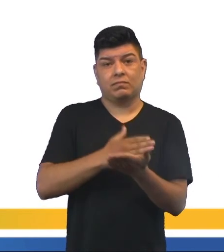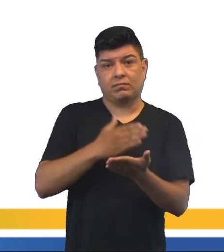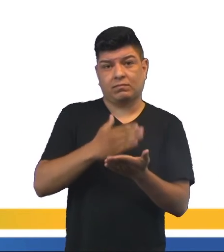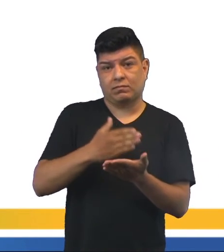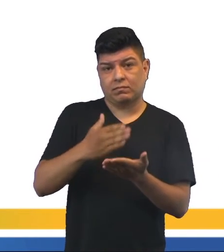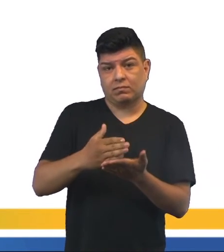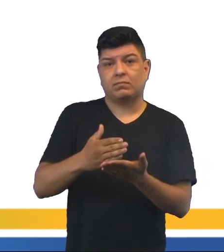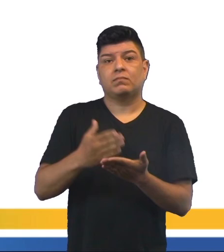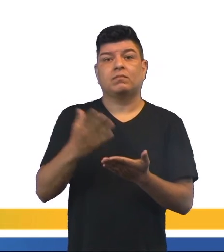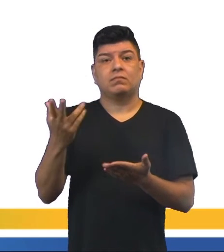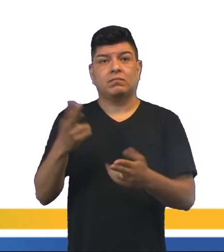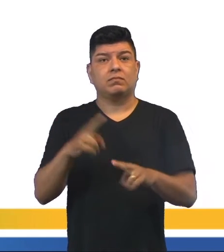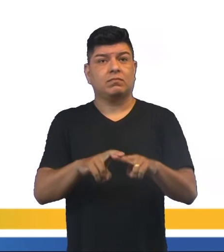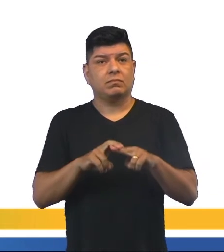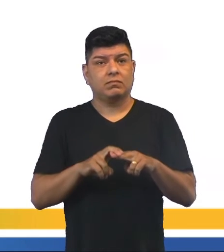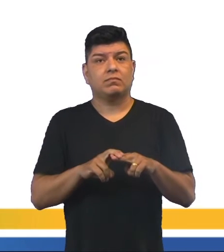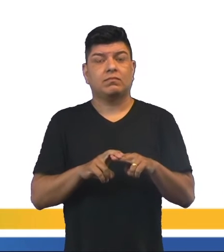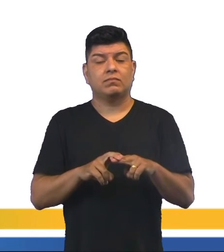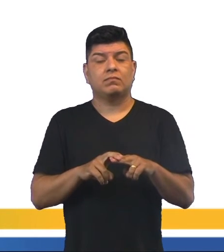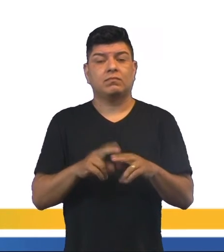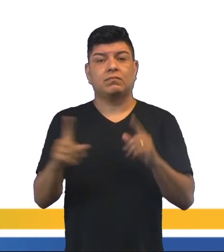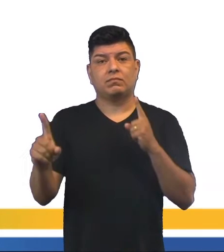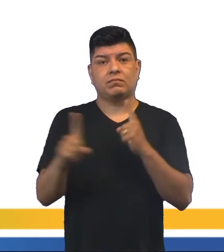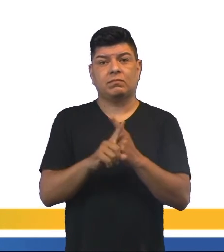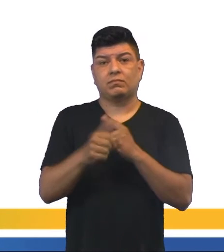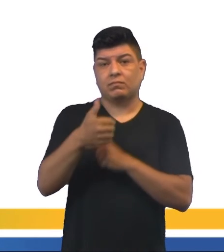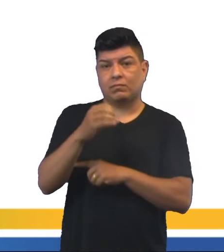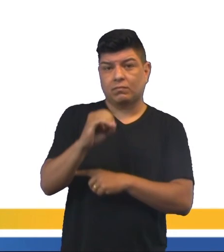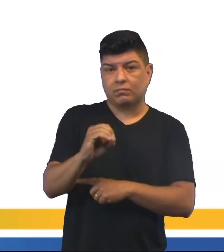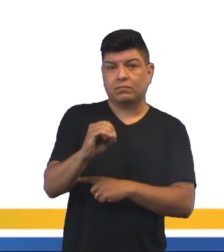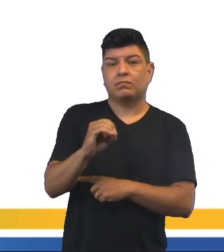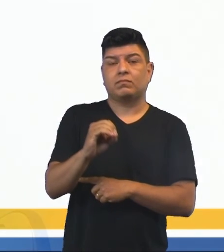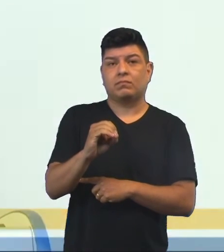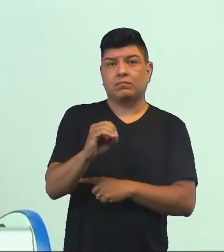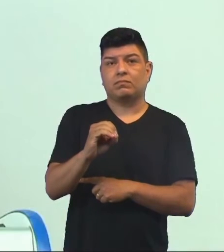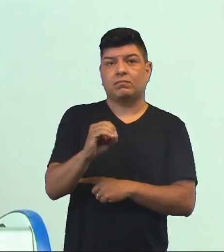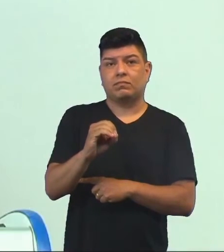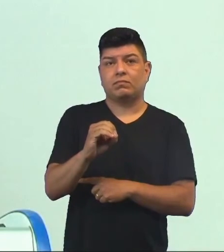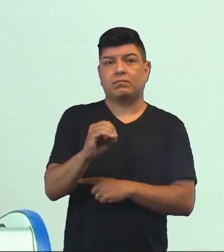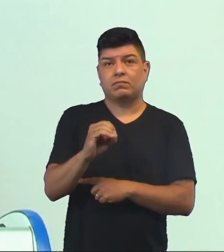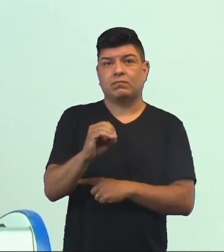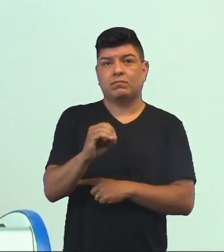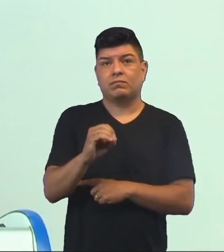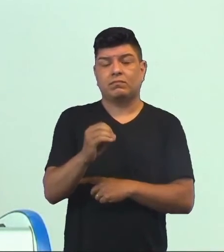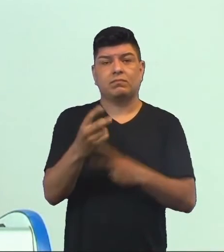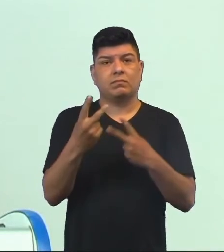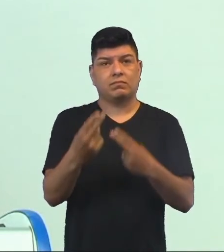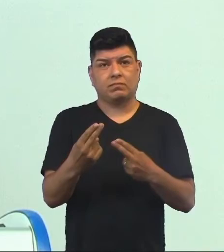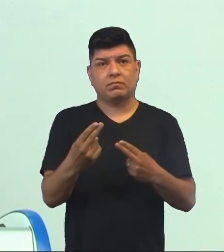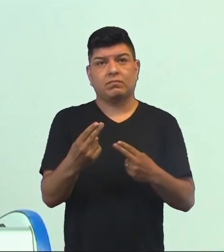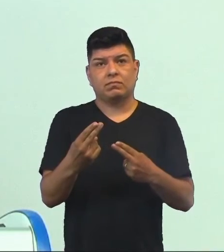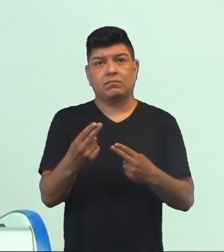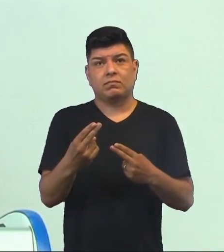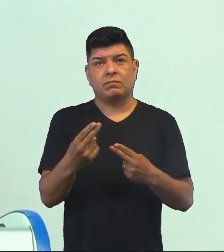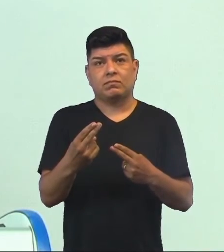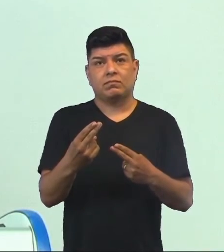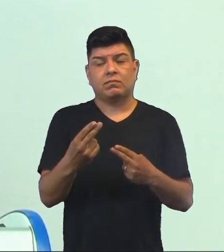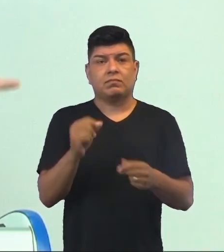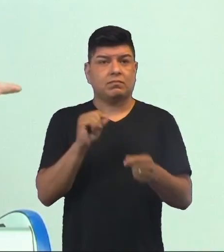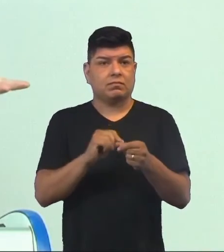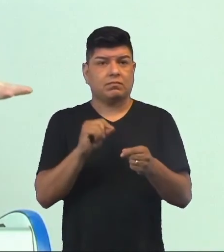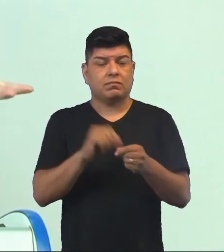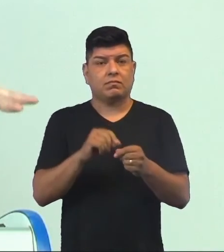parcelas é a mesma coisa de eu encontrar 10 é né é a mesma coisa de eu querer